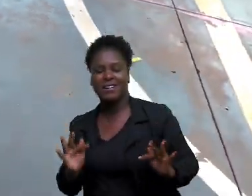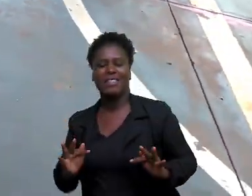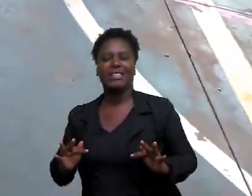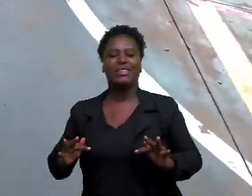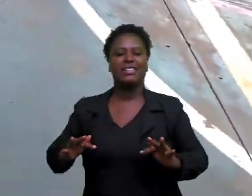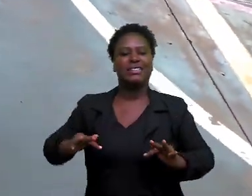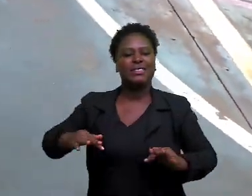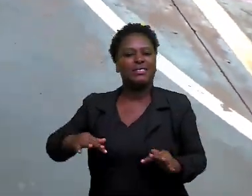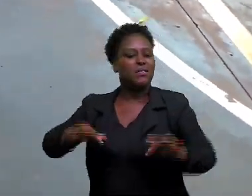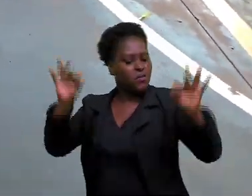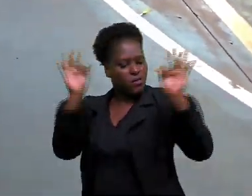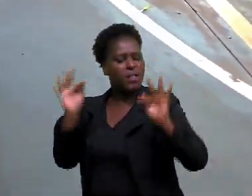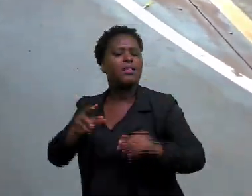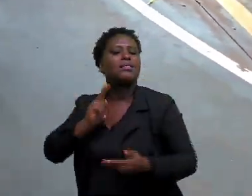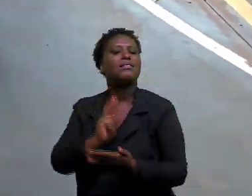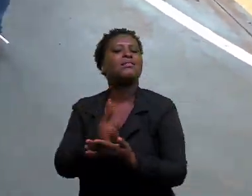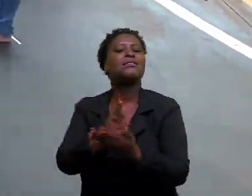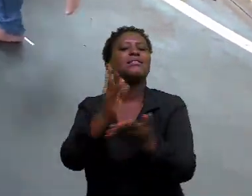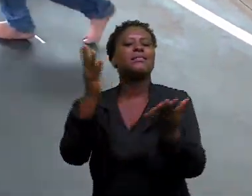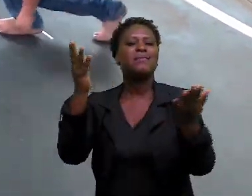aprender. Hakuna Matata.